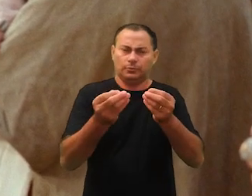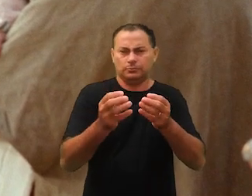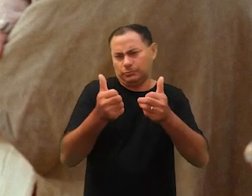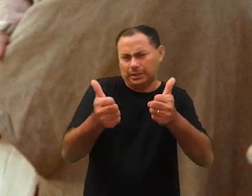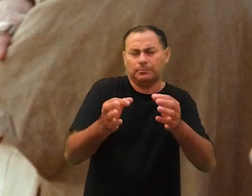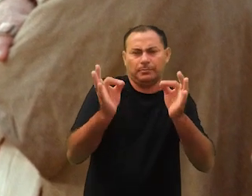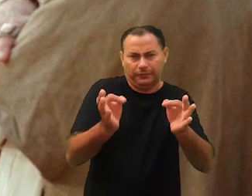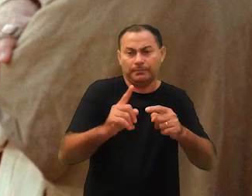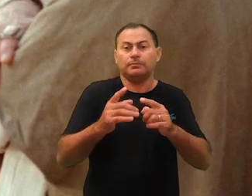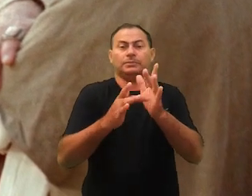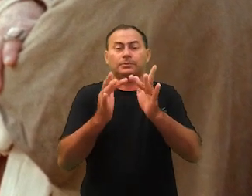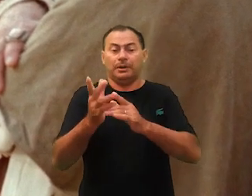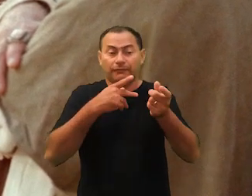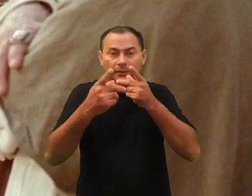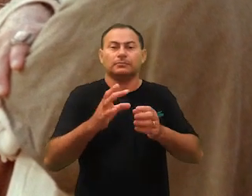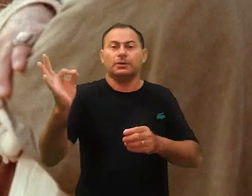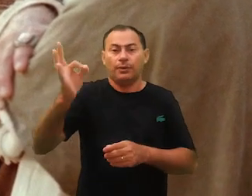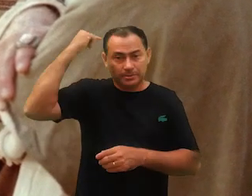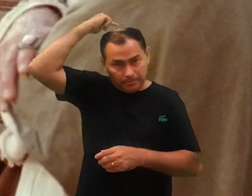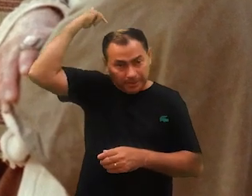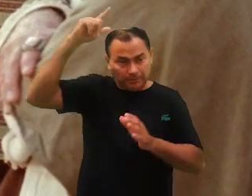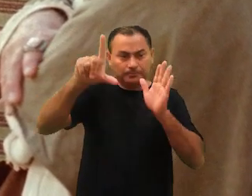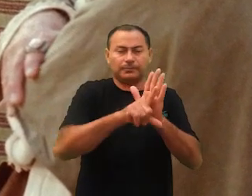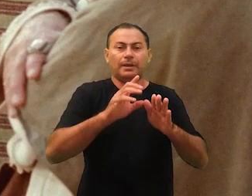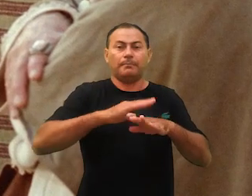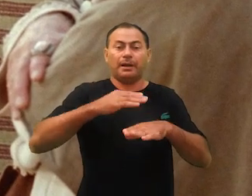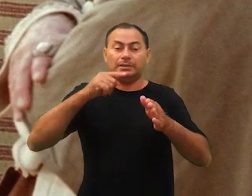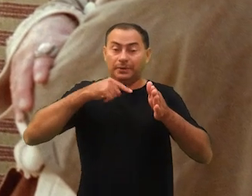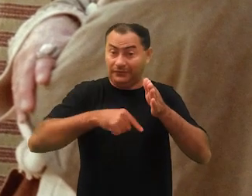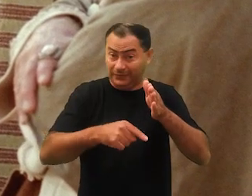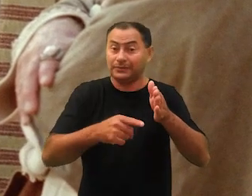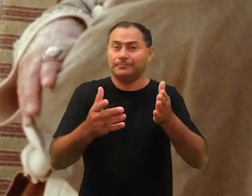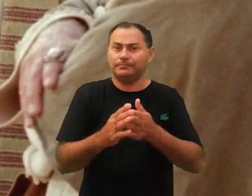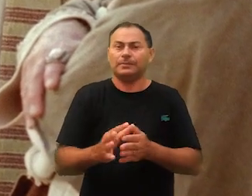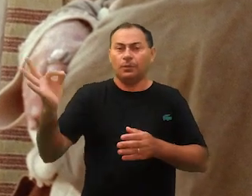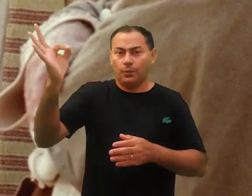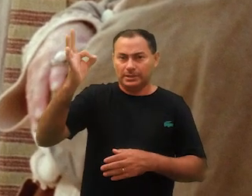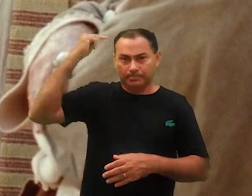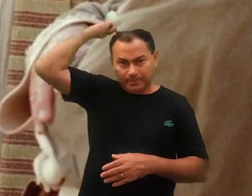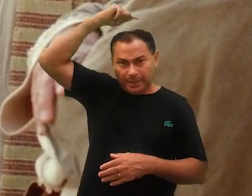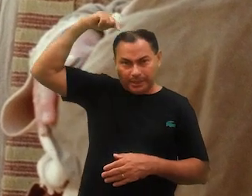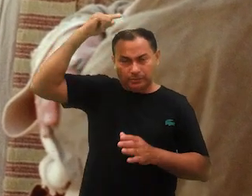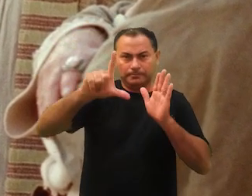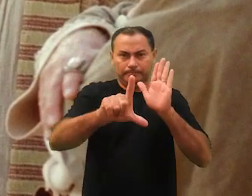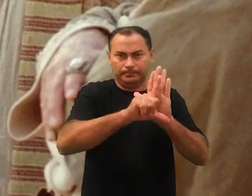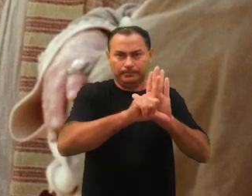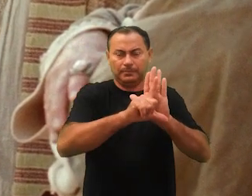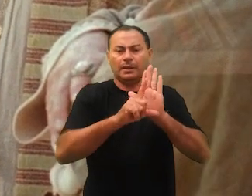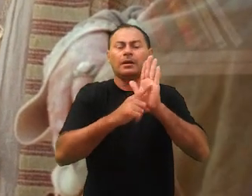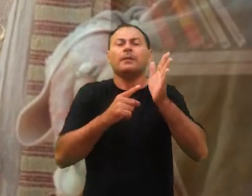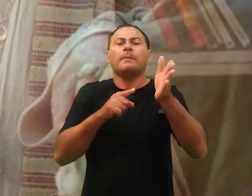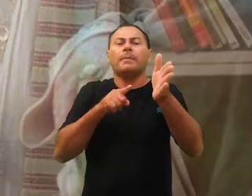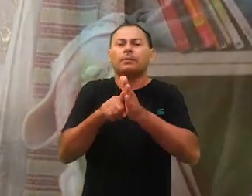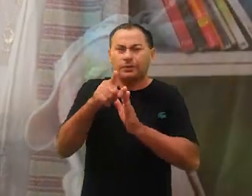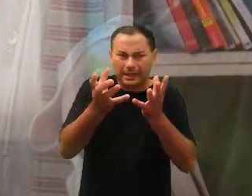tudo perfeito. Mas Jesus está dizendo que o espírito da lei vai muito mais além. O espírito da lei levanta